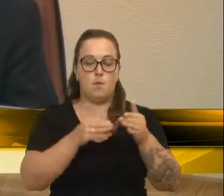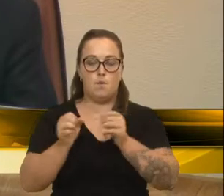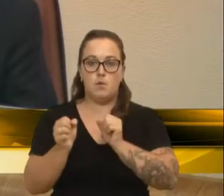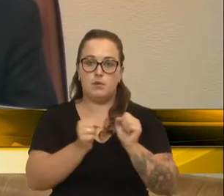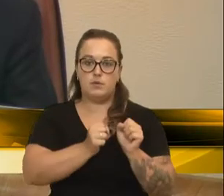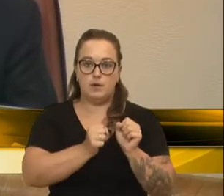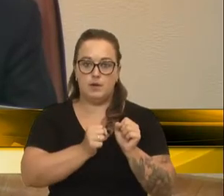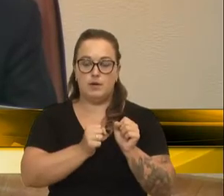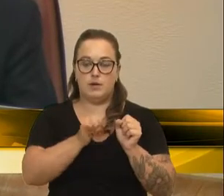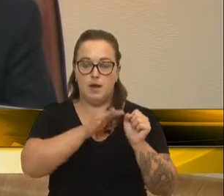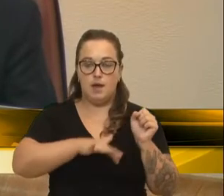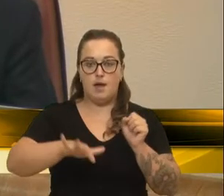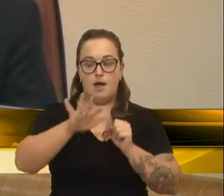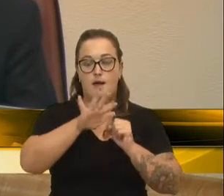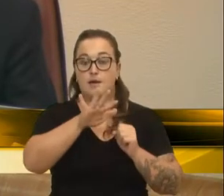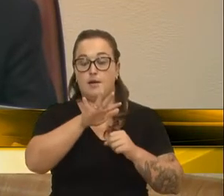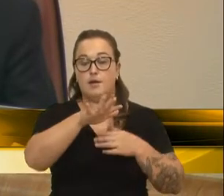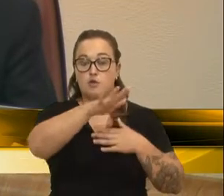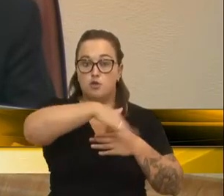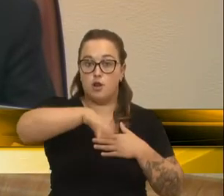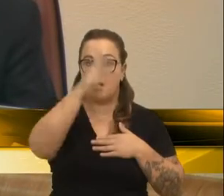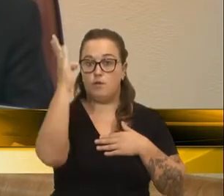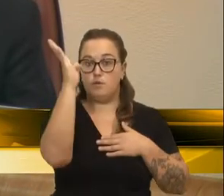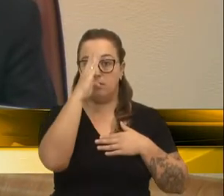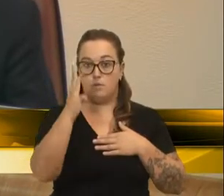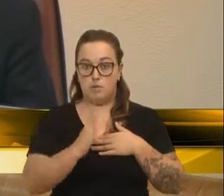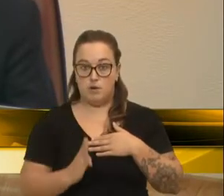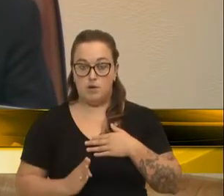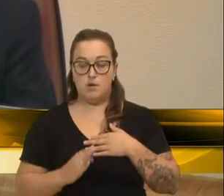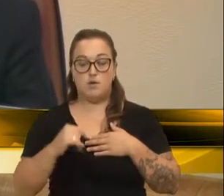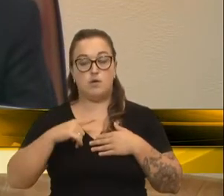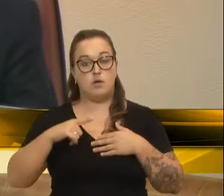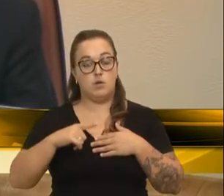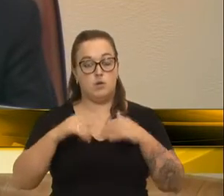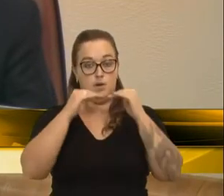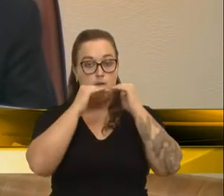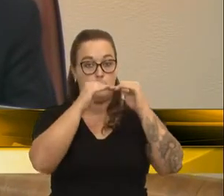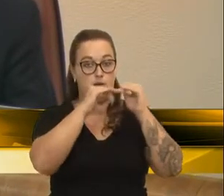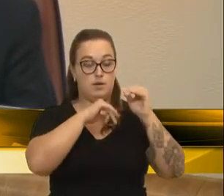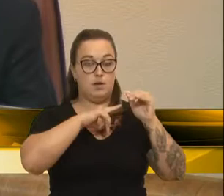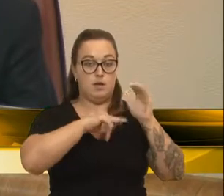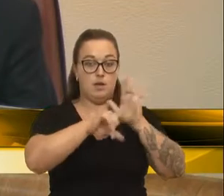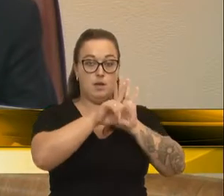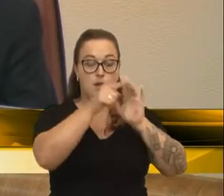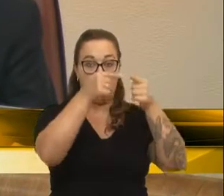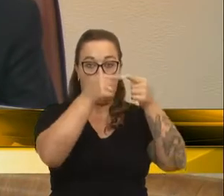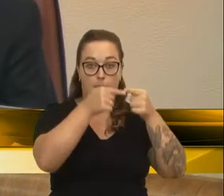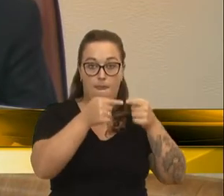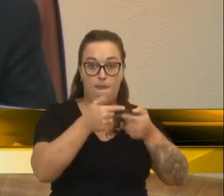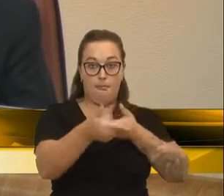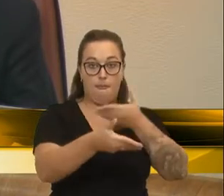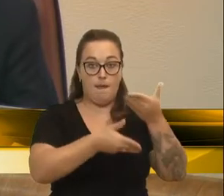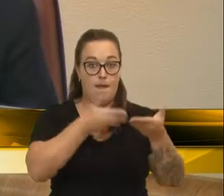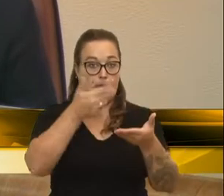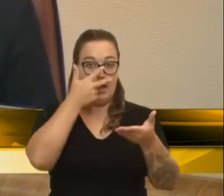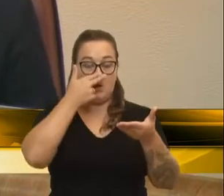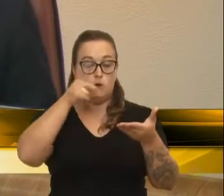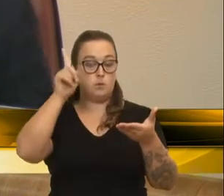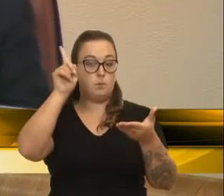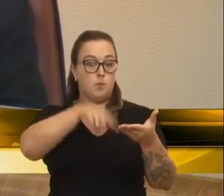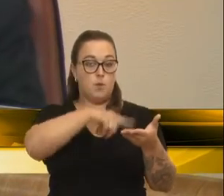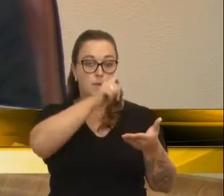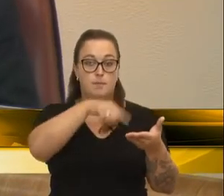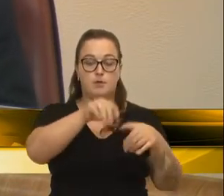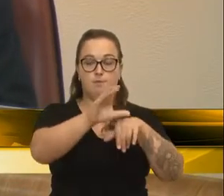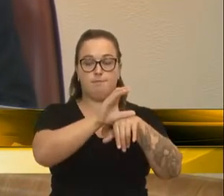Estados, do Distrito Federal e dos municípios, compreendido o ajuste mediante designações recíprocas, viola a Constituição